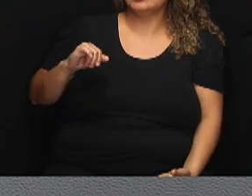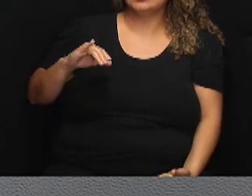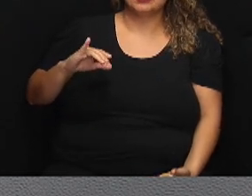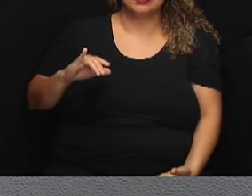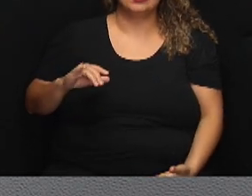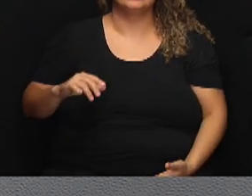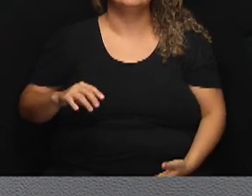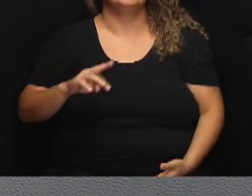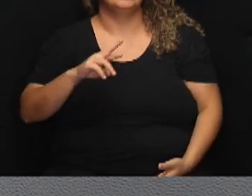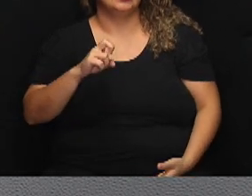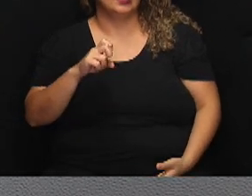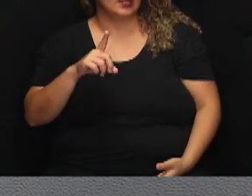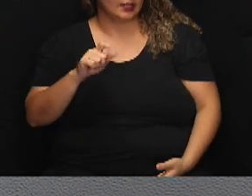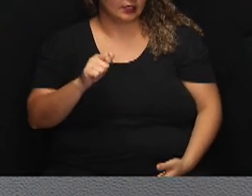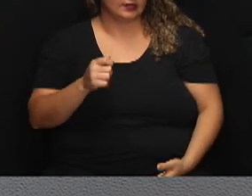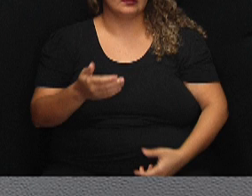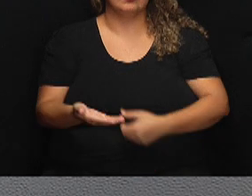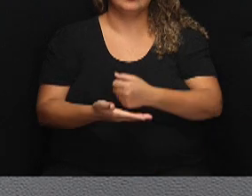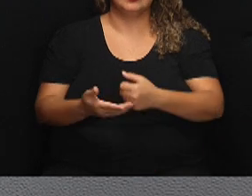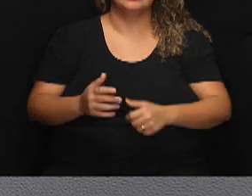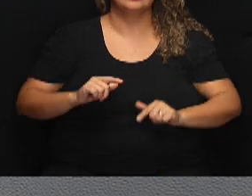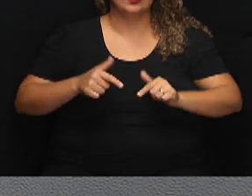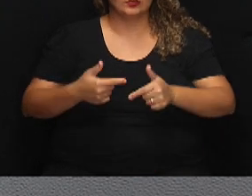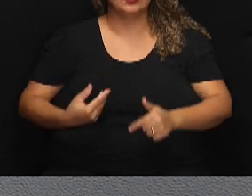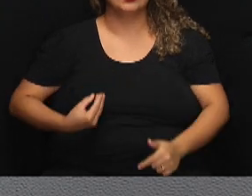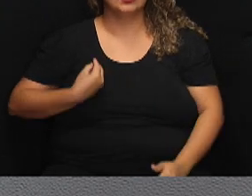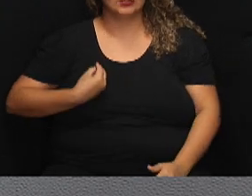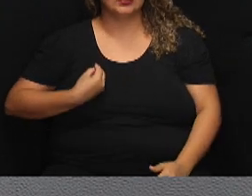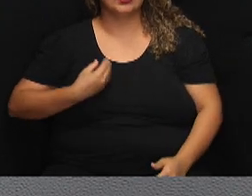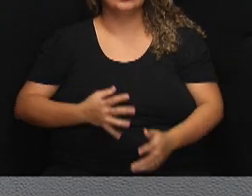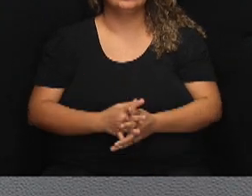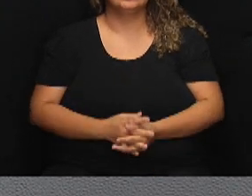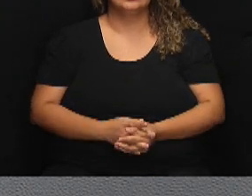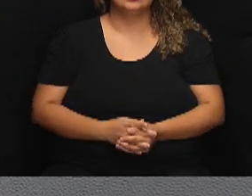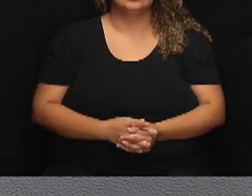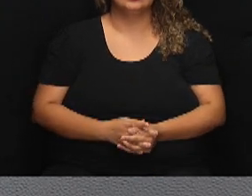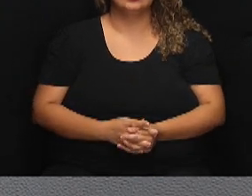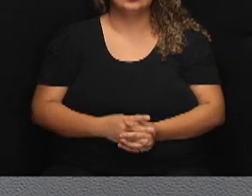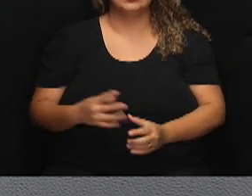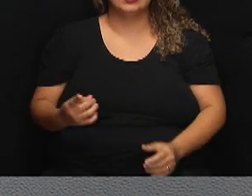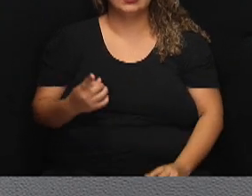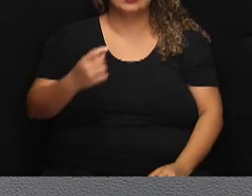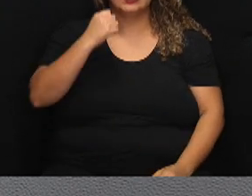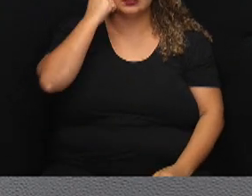grandes lutas de vida, né, do eterno senador